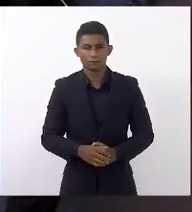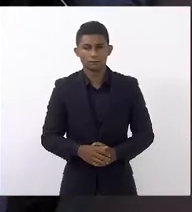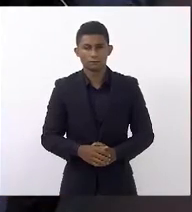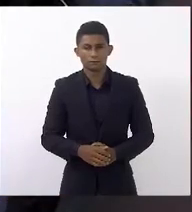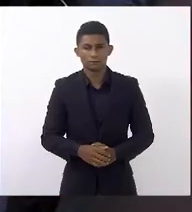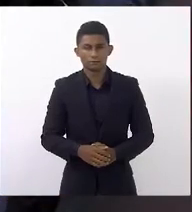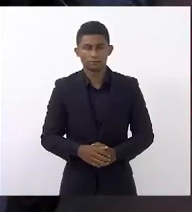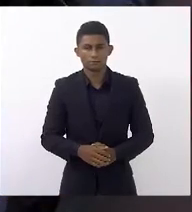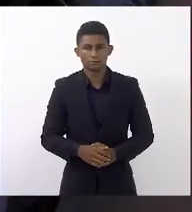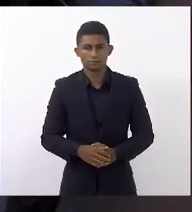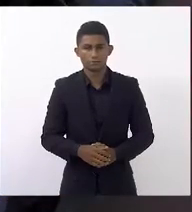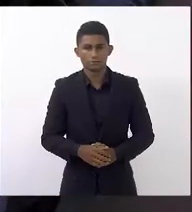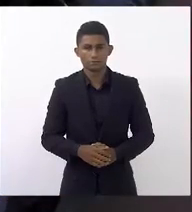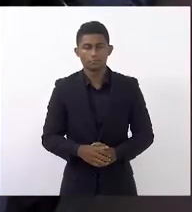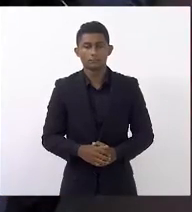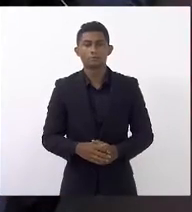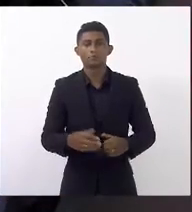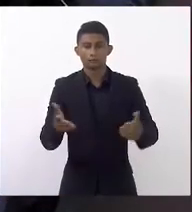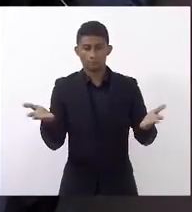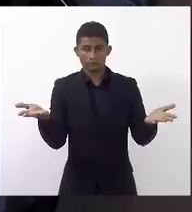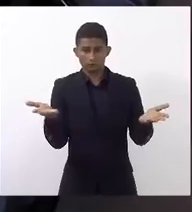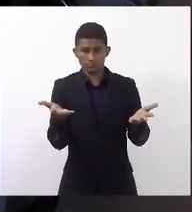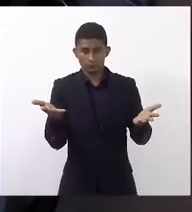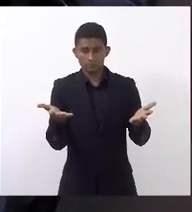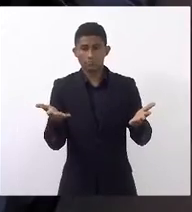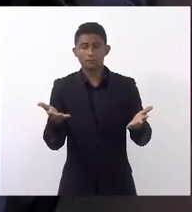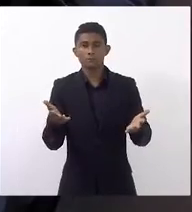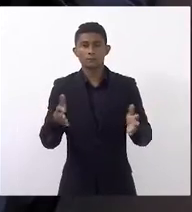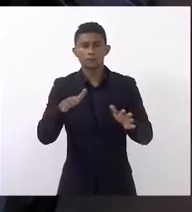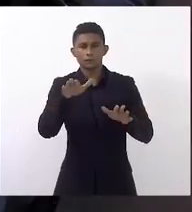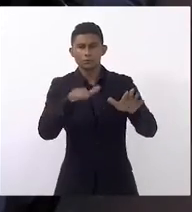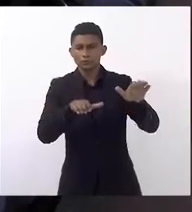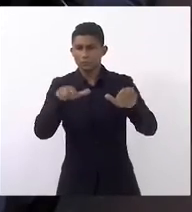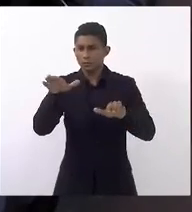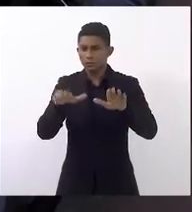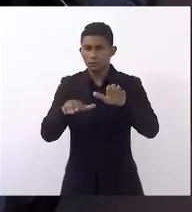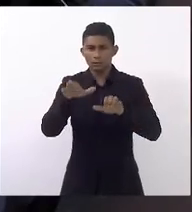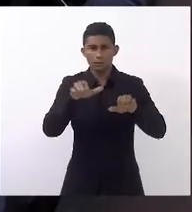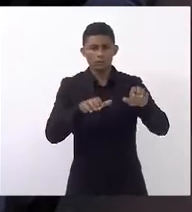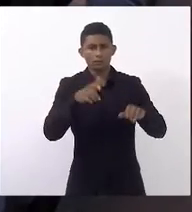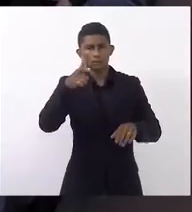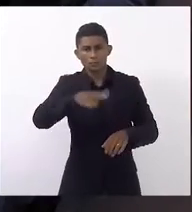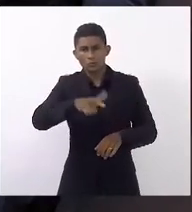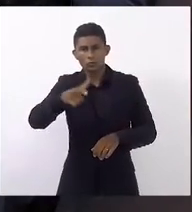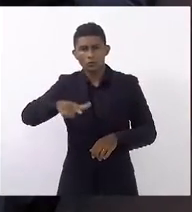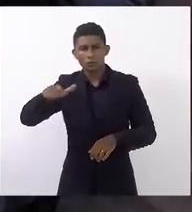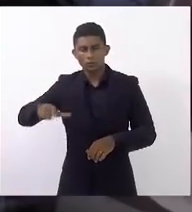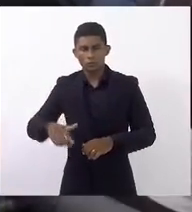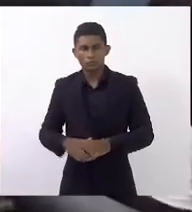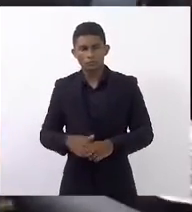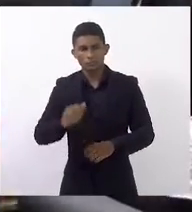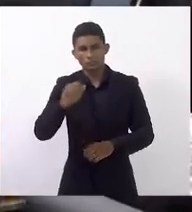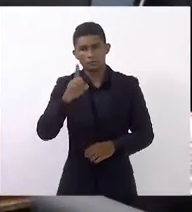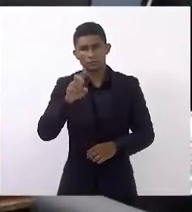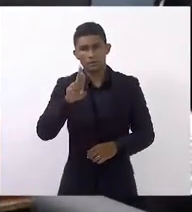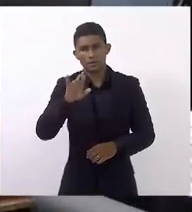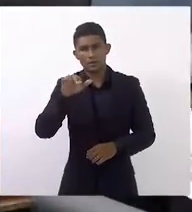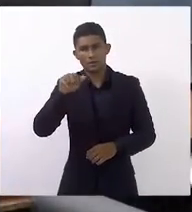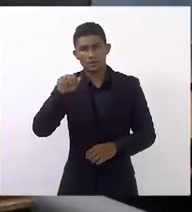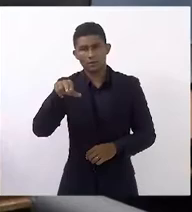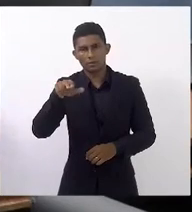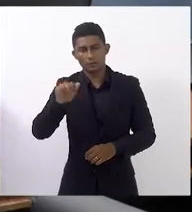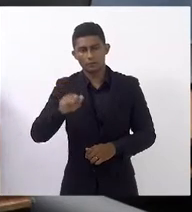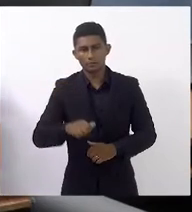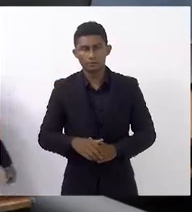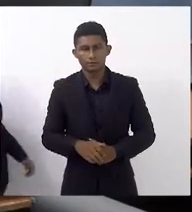Vou refazer a nominação... Vou chamando, e Vossa Excelência, presidente... Deputada Adriana Baltazar.